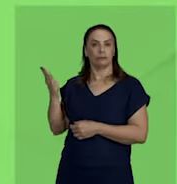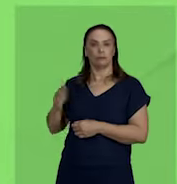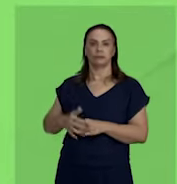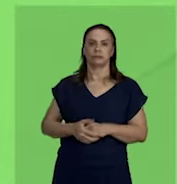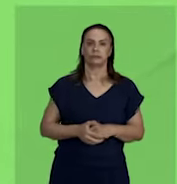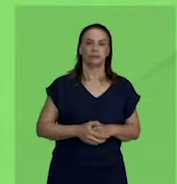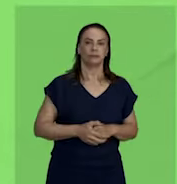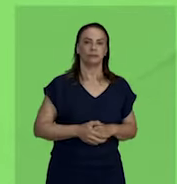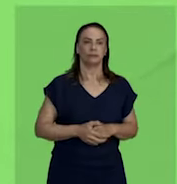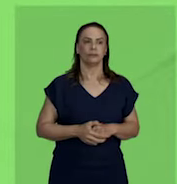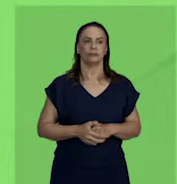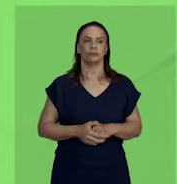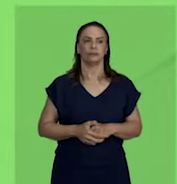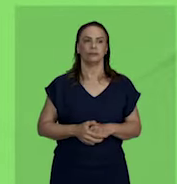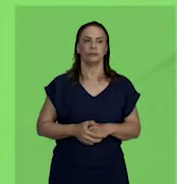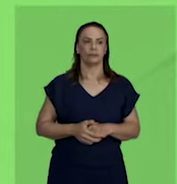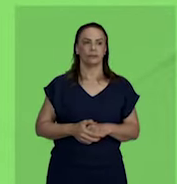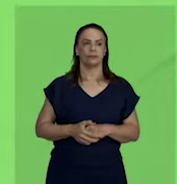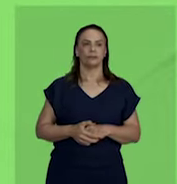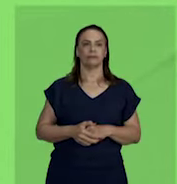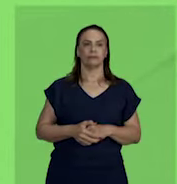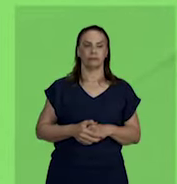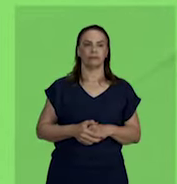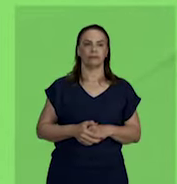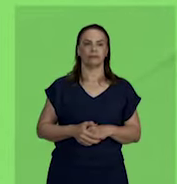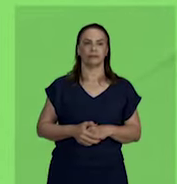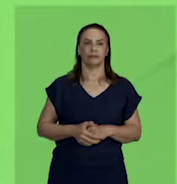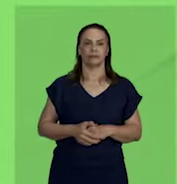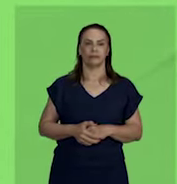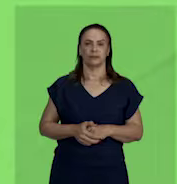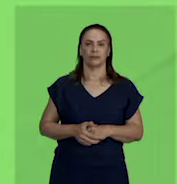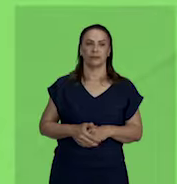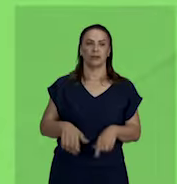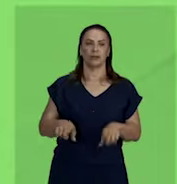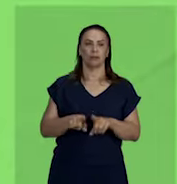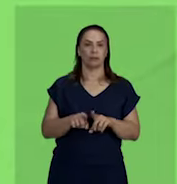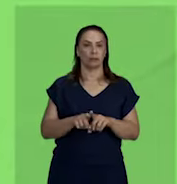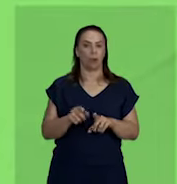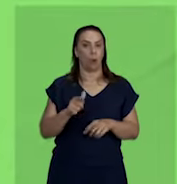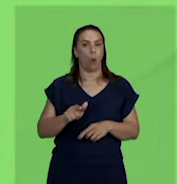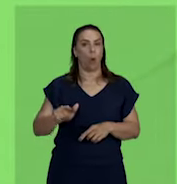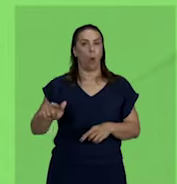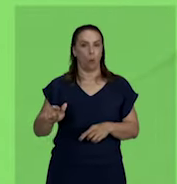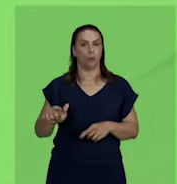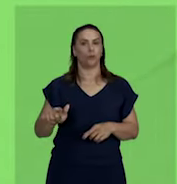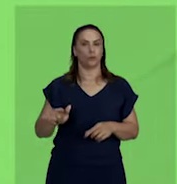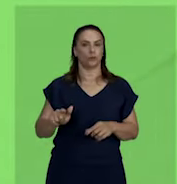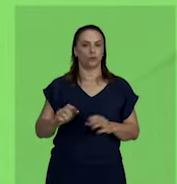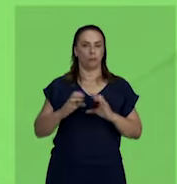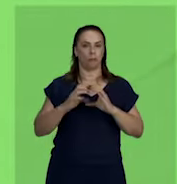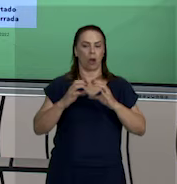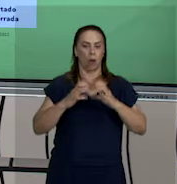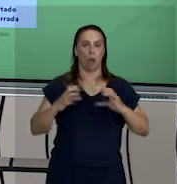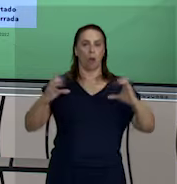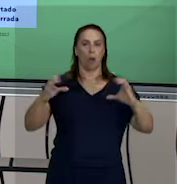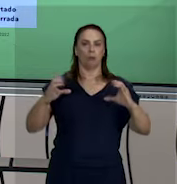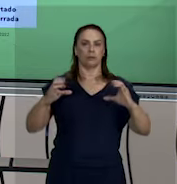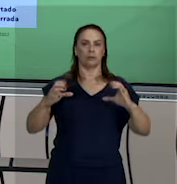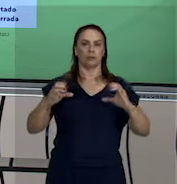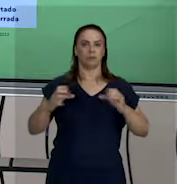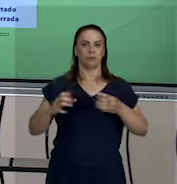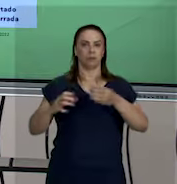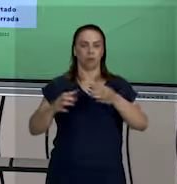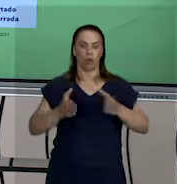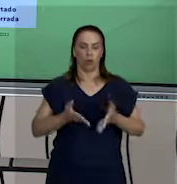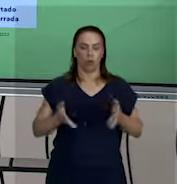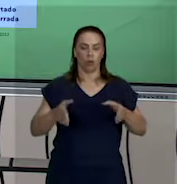o balãozinho, a garrafa e um outro balão maior cortado aqui, que pode ser substituído pela